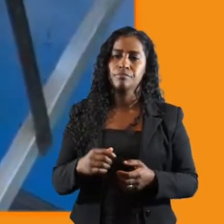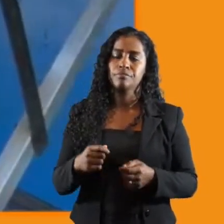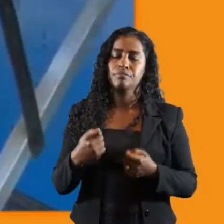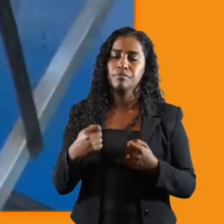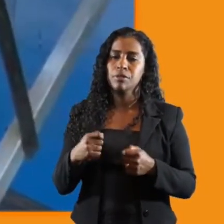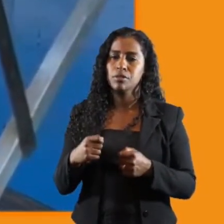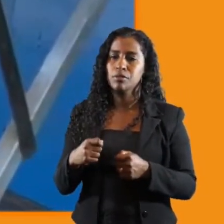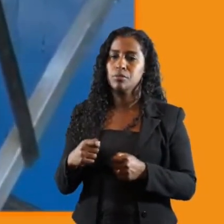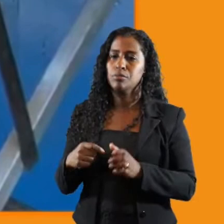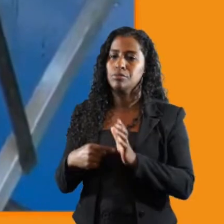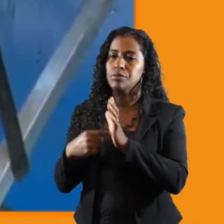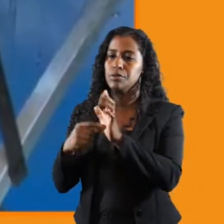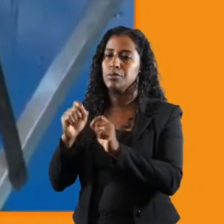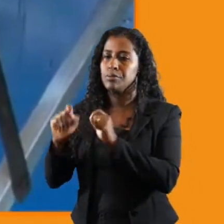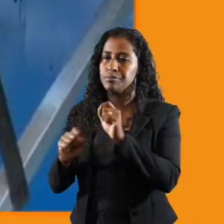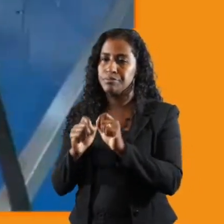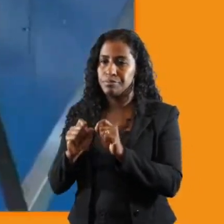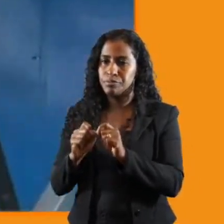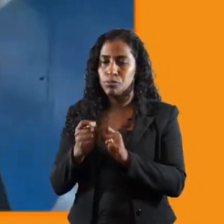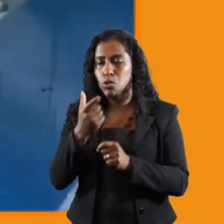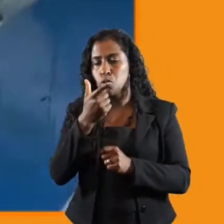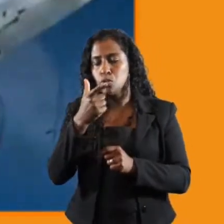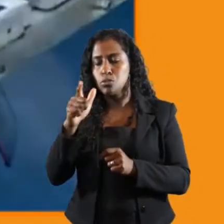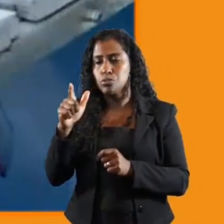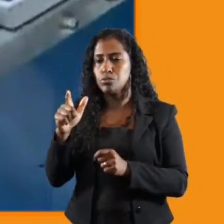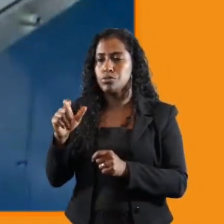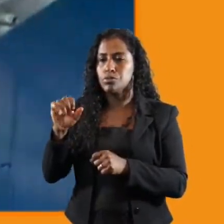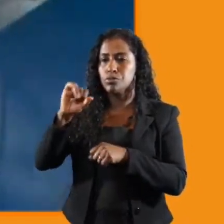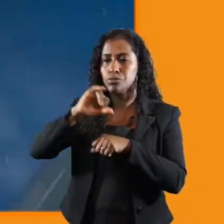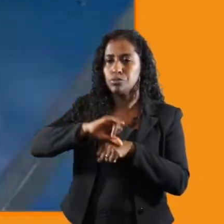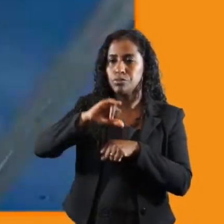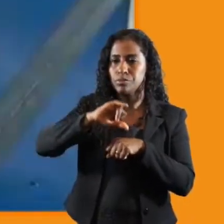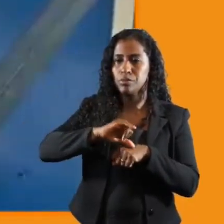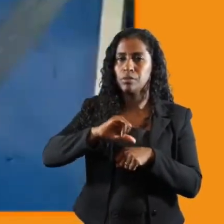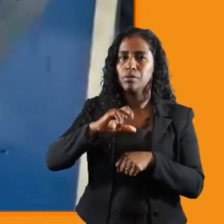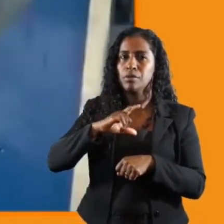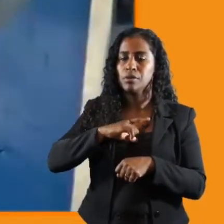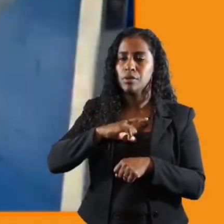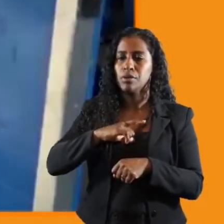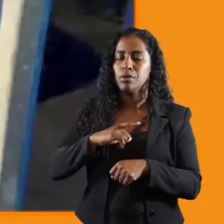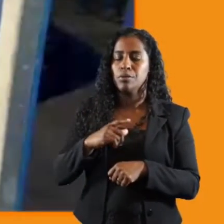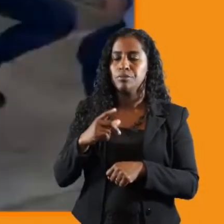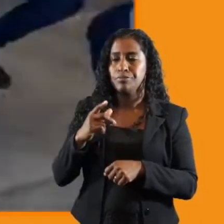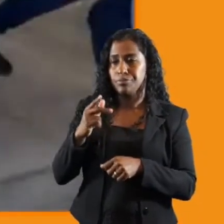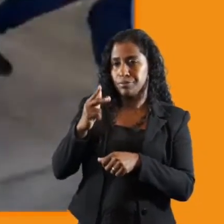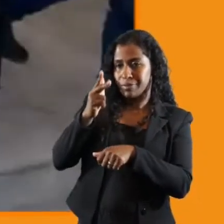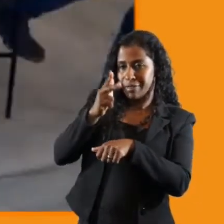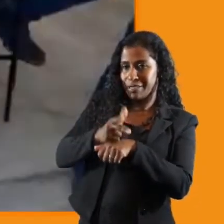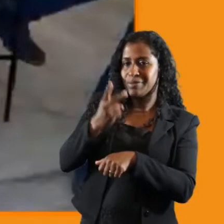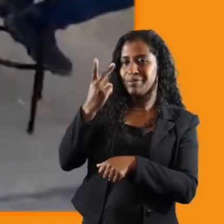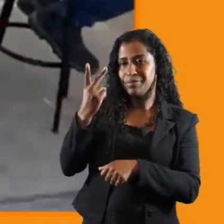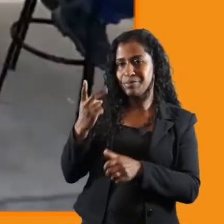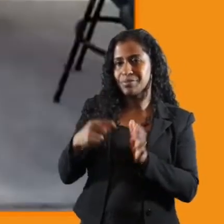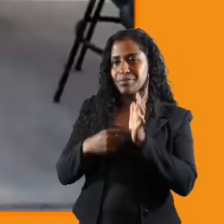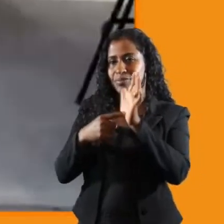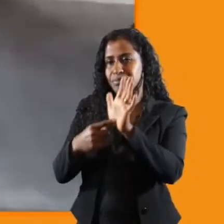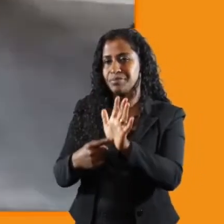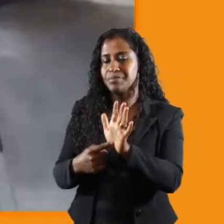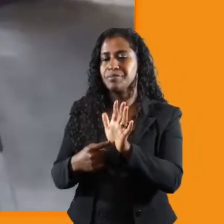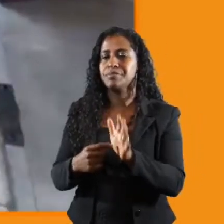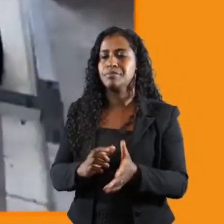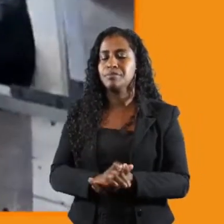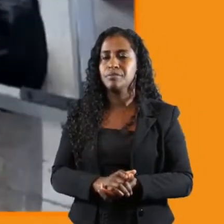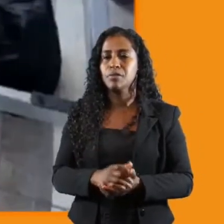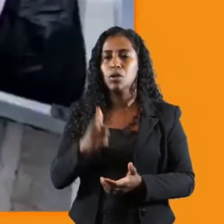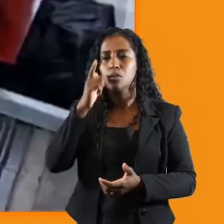Agora a gente vai apresentar outros componentes do sistema. Eu vou pedir para o câmera 2 vir aqui para nossa parte frontal, que aí vocês vão conseguir ver